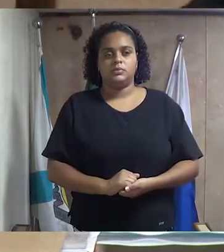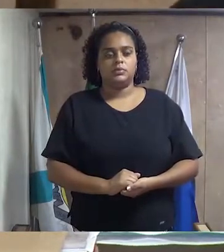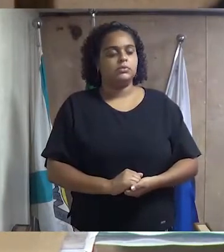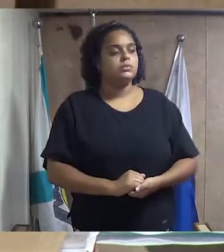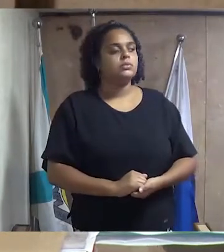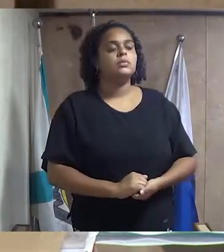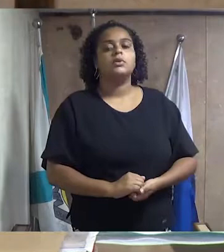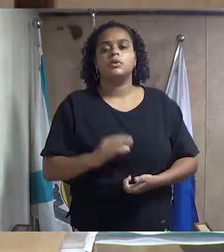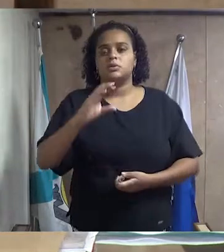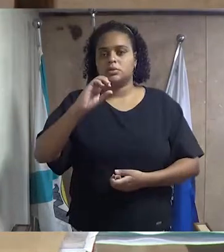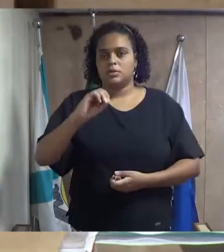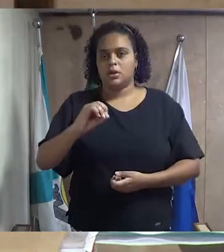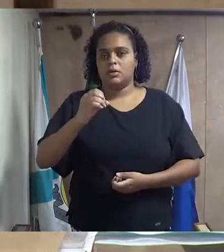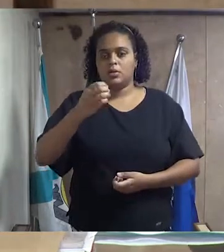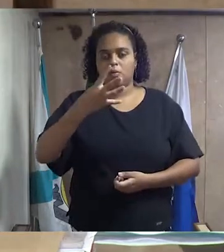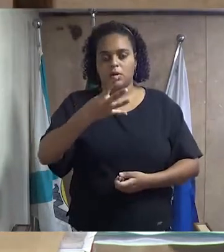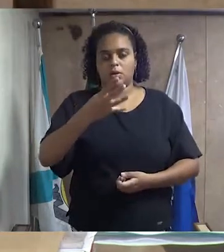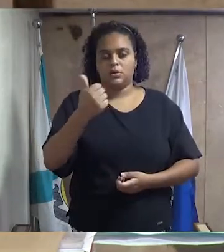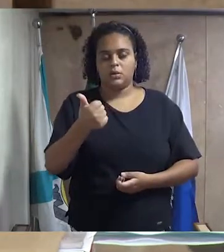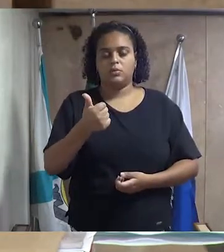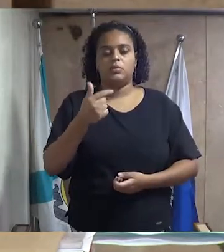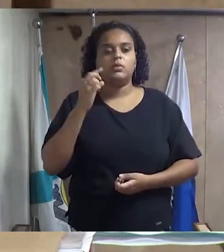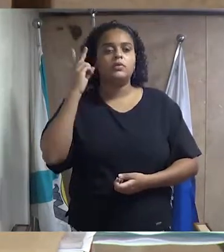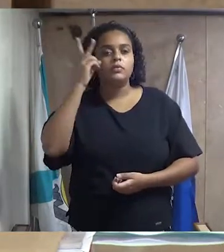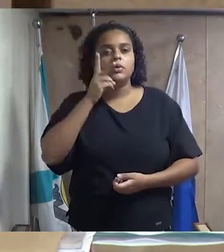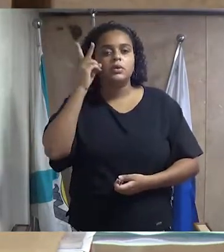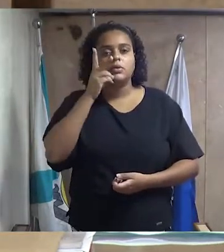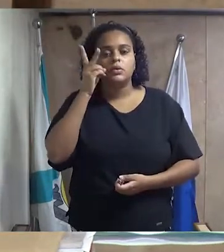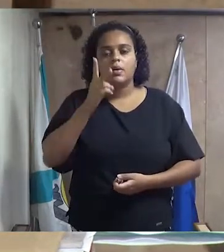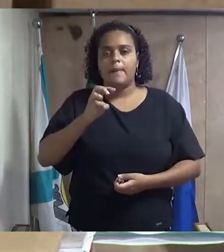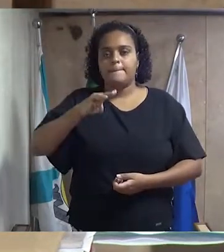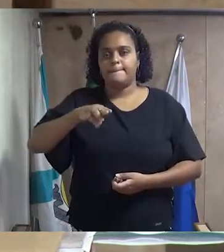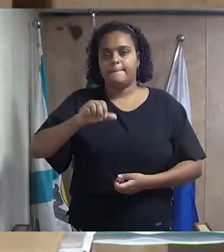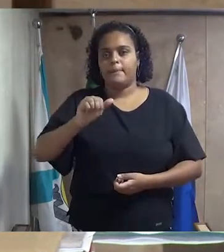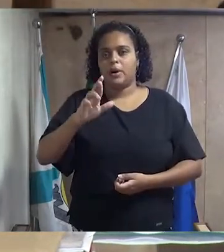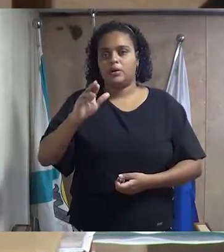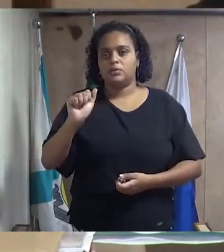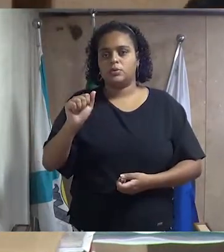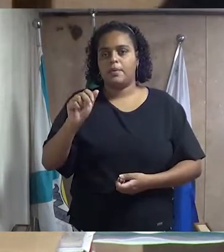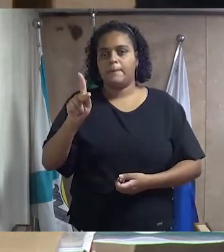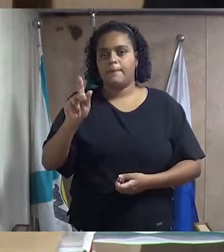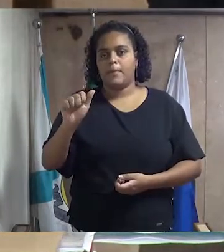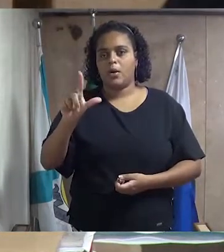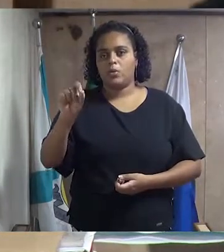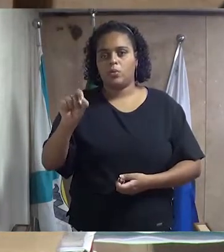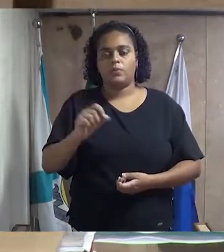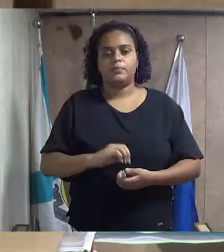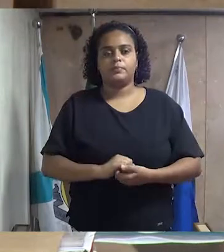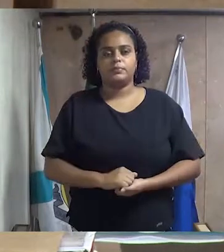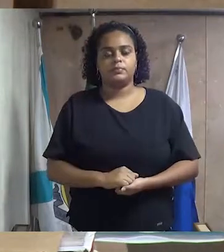Indicação 041, do excelentíssimo senhor vereador Marcos Paulo Casal Barbosa,